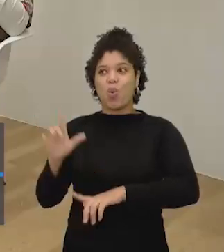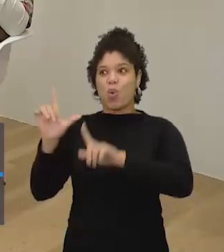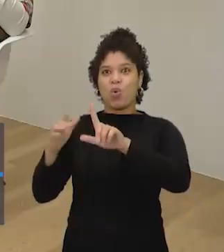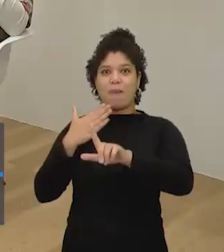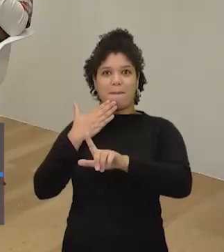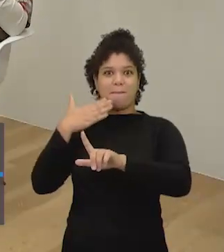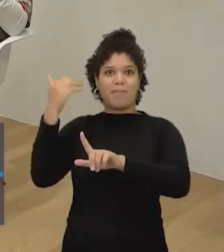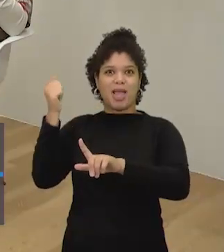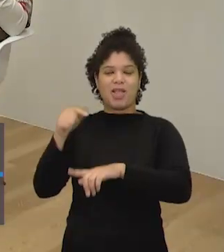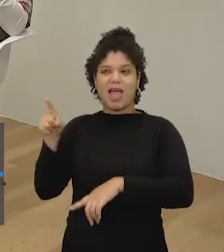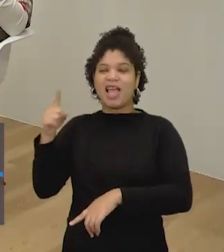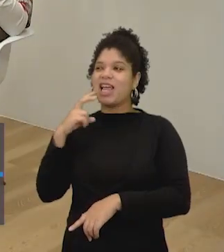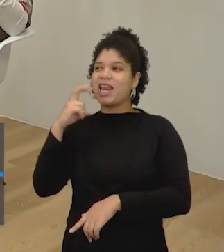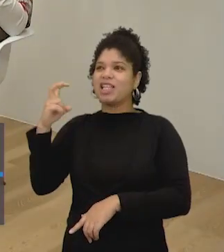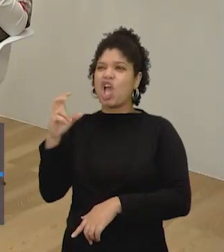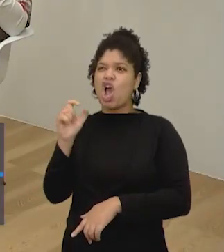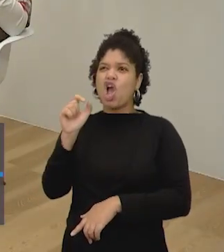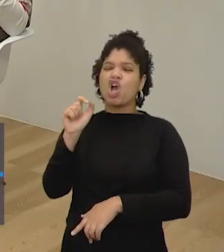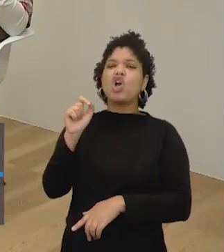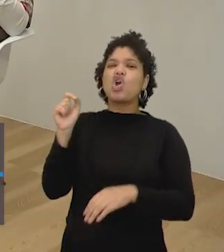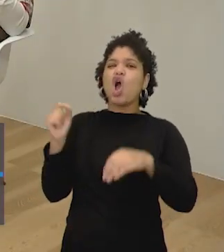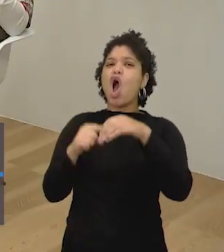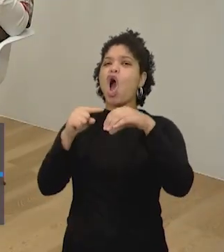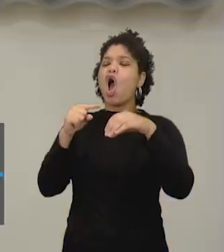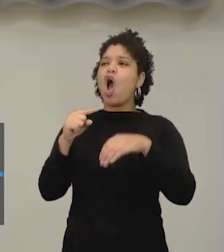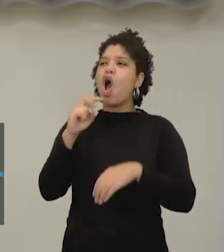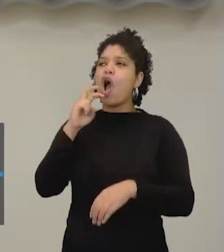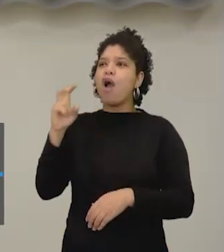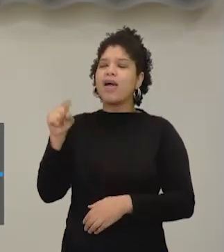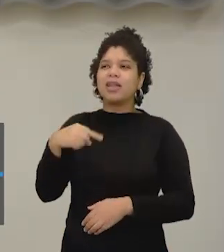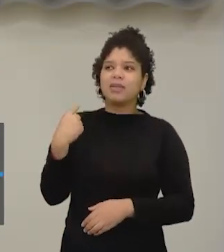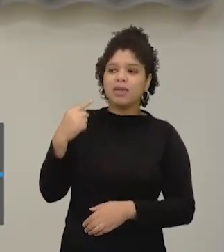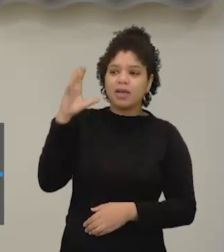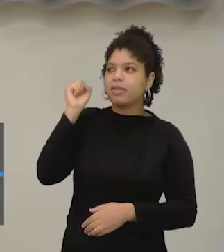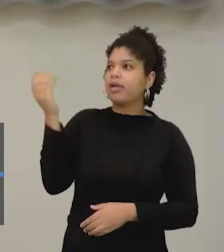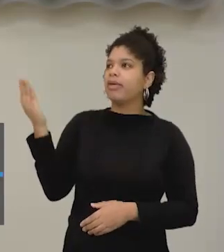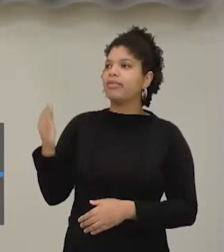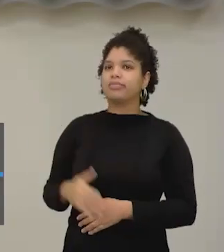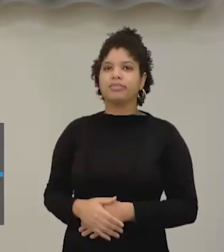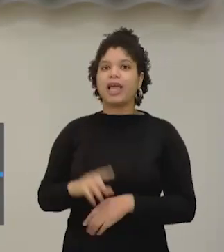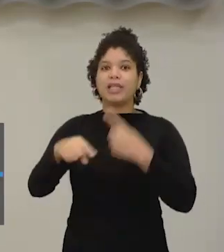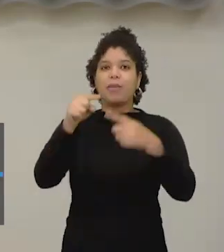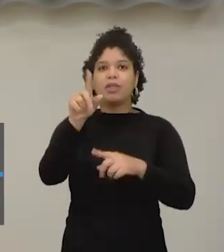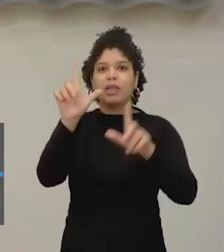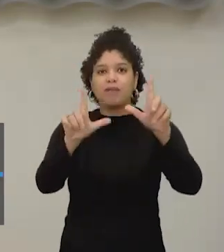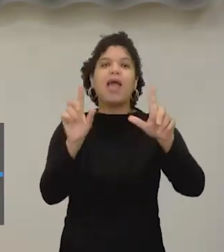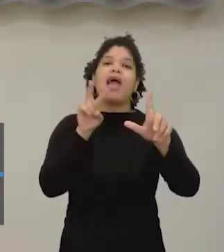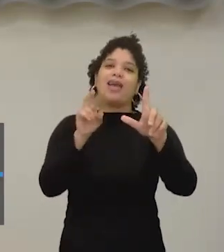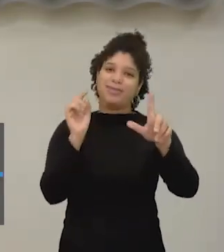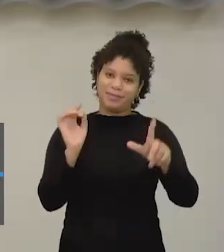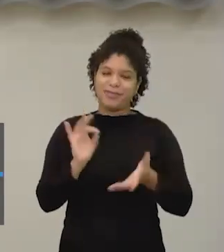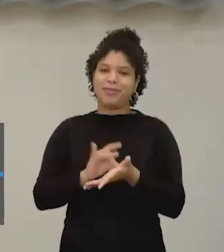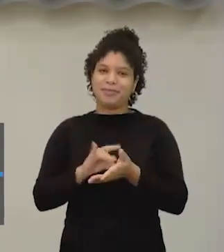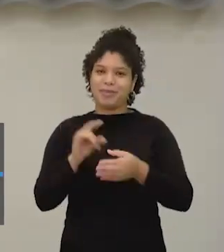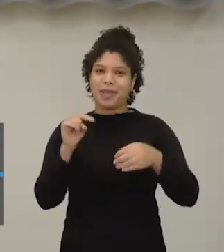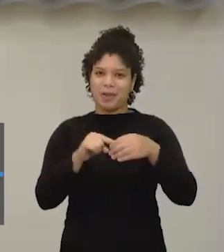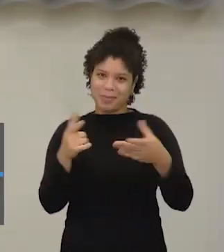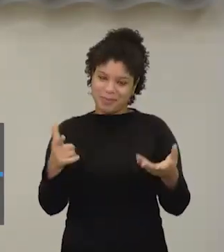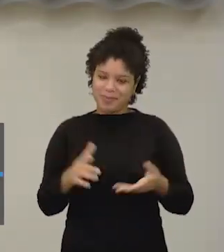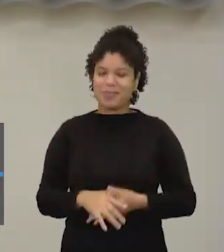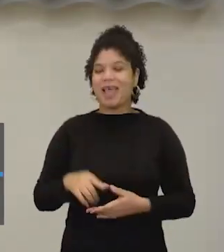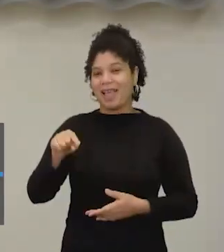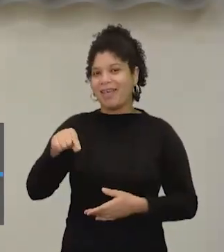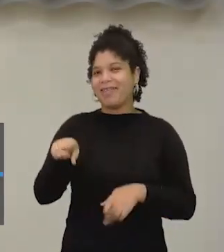isso. Então, quer pintura? Aqui, ó. A professora Ana Cristina diz: olá, desenho com cor e tinta.